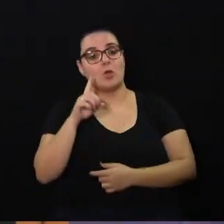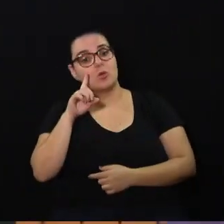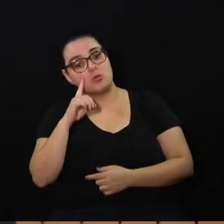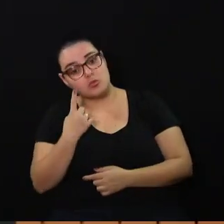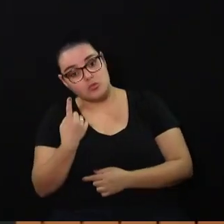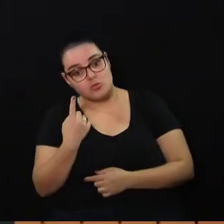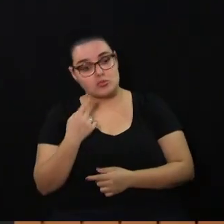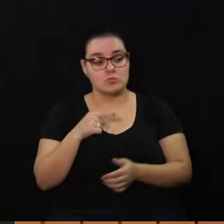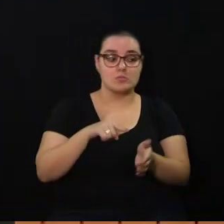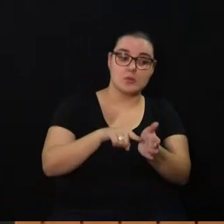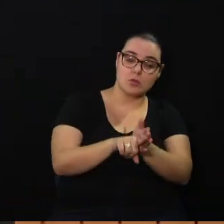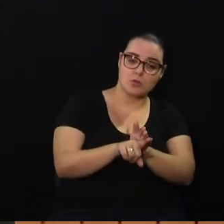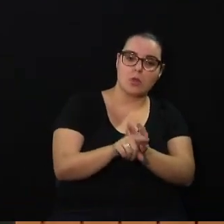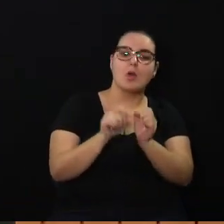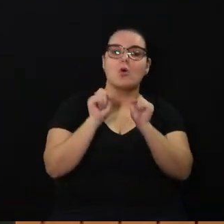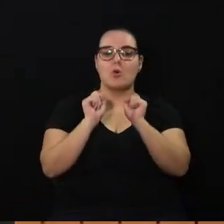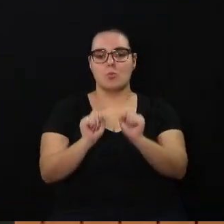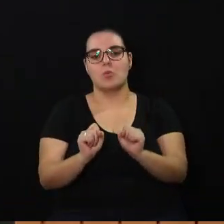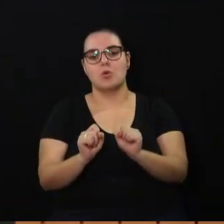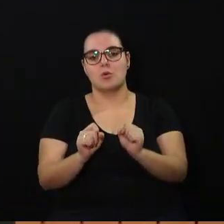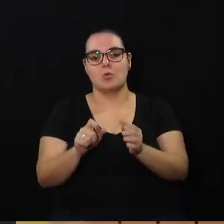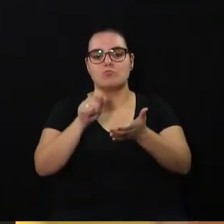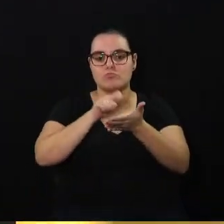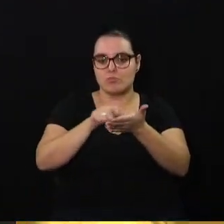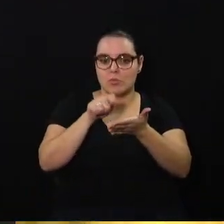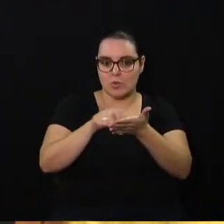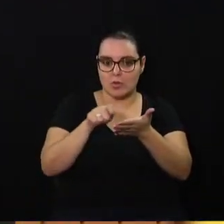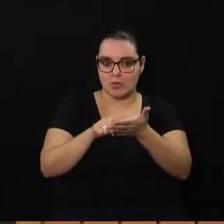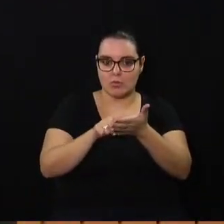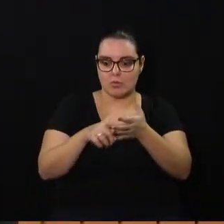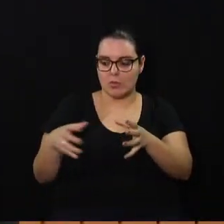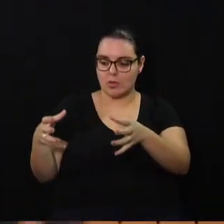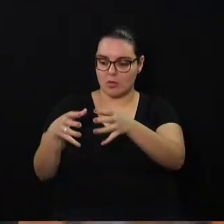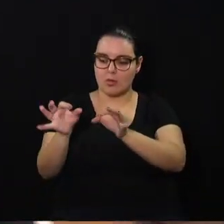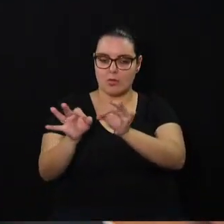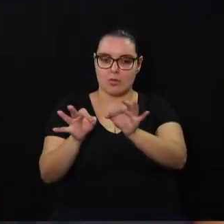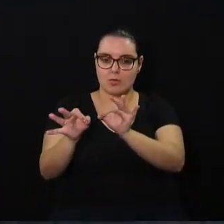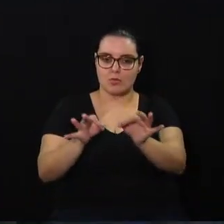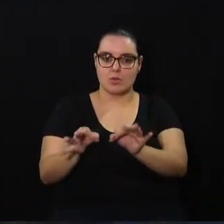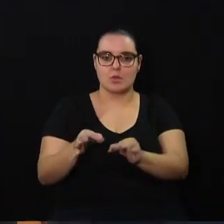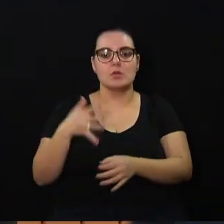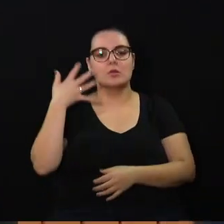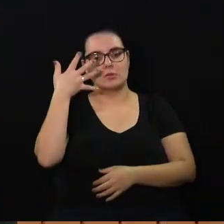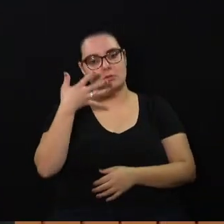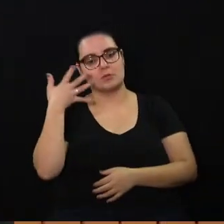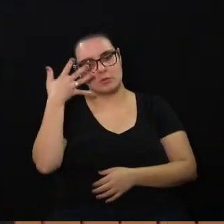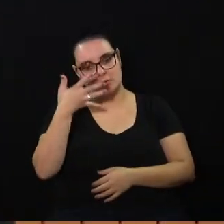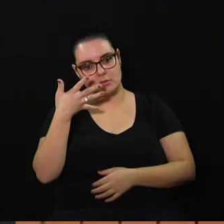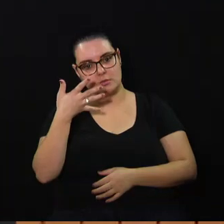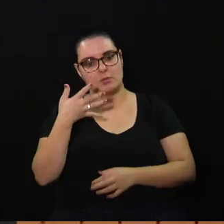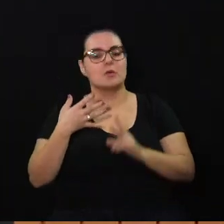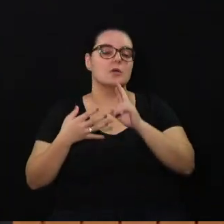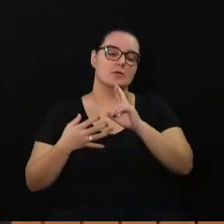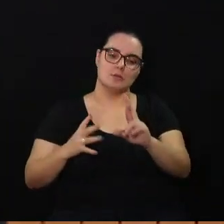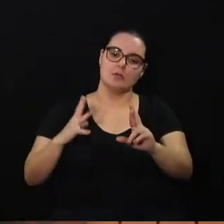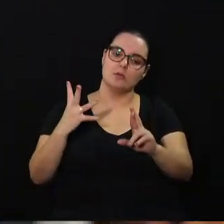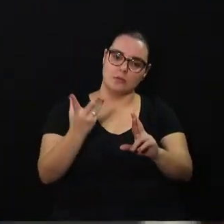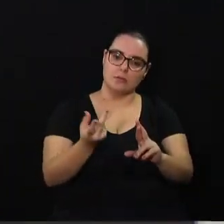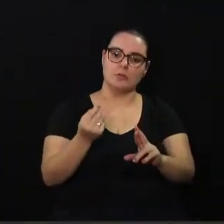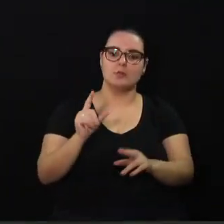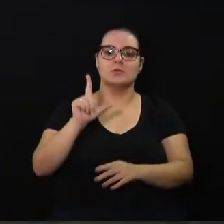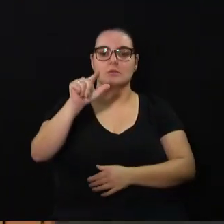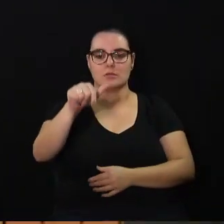questionamentos poderão ser encaminhadas por escrito a equipe organizadora dos palestrantes as palestrantes poderão posteriormente